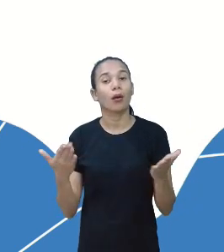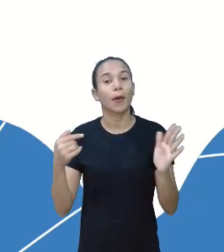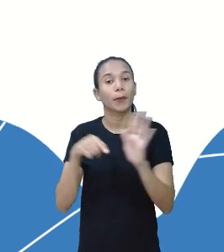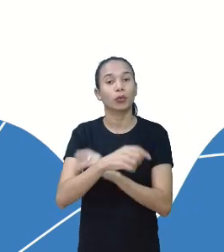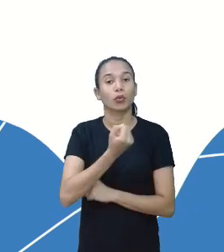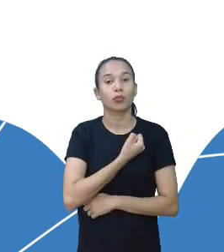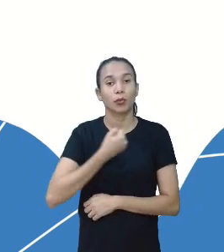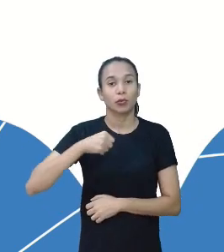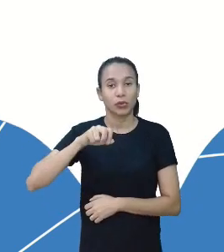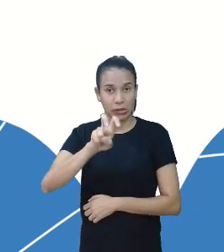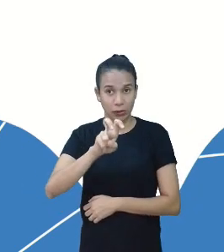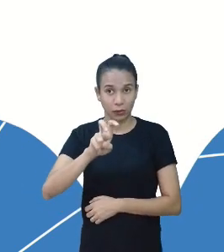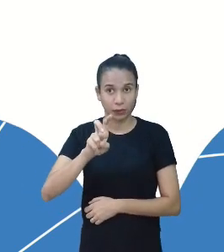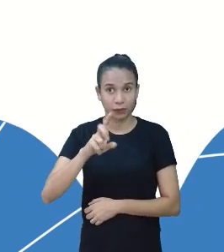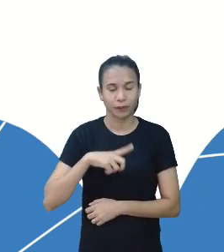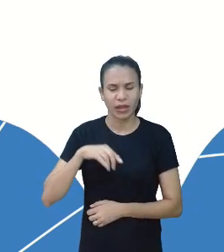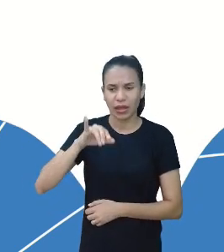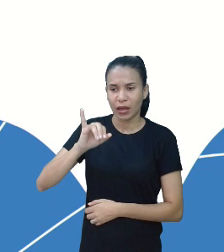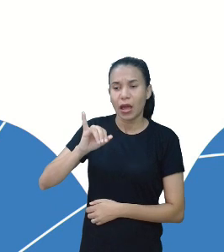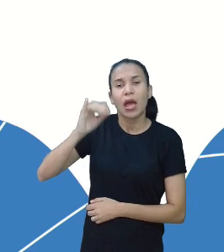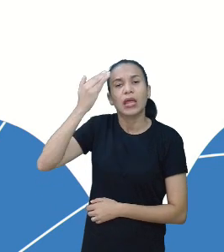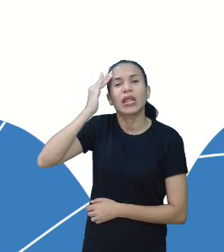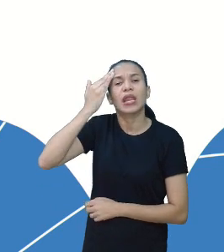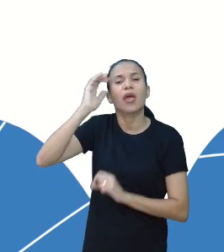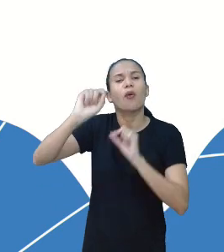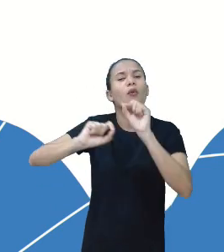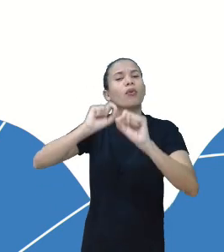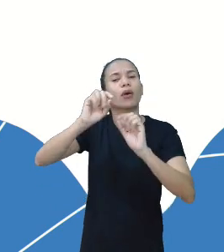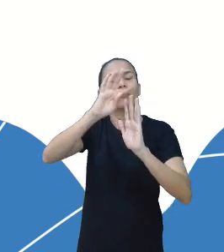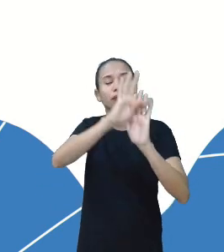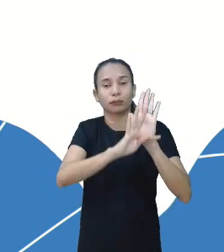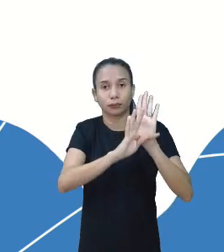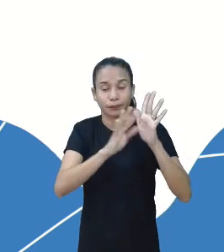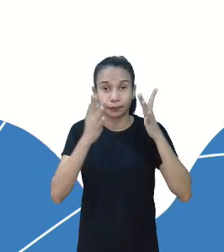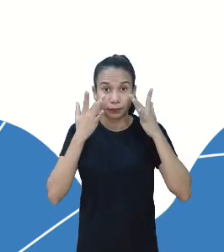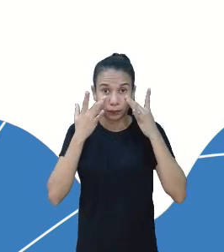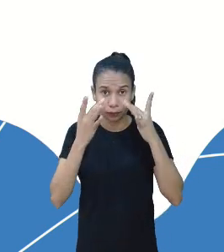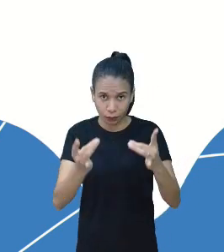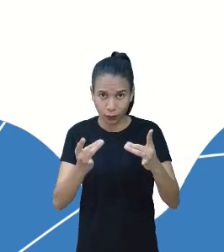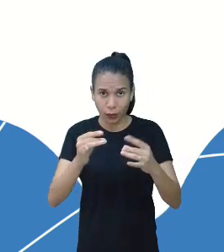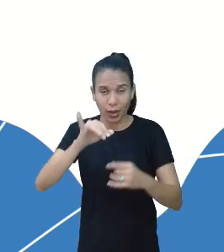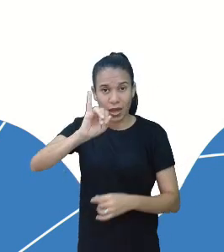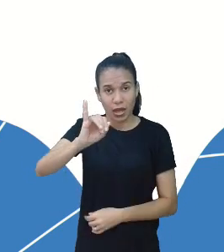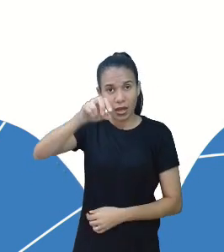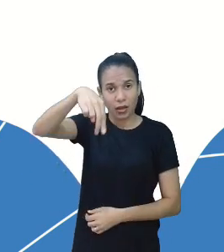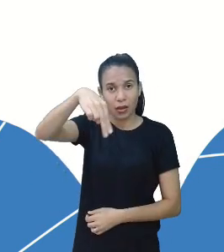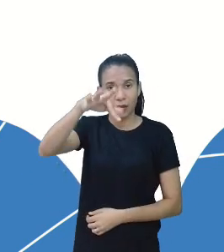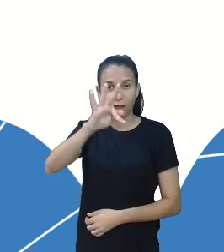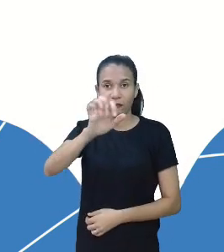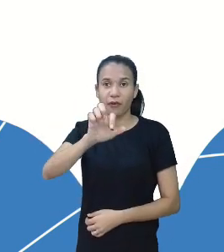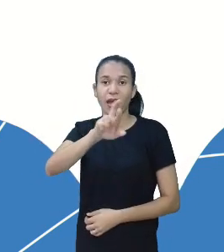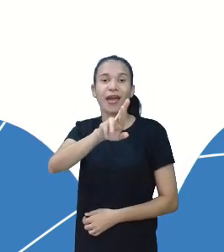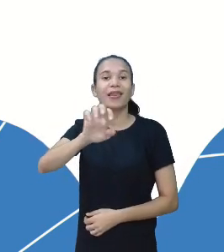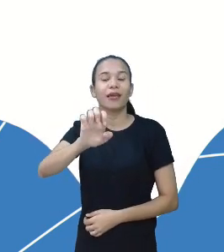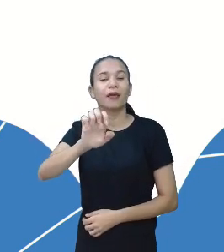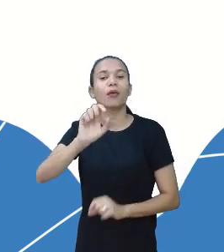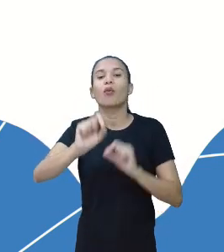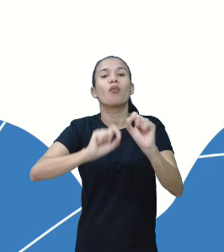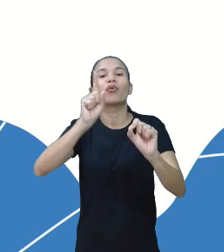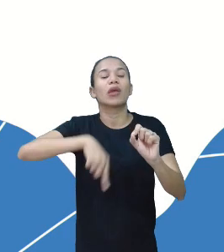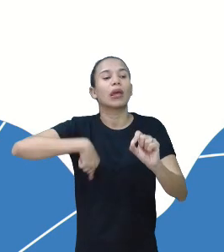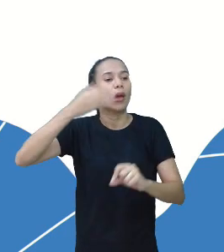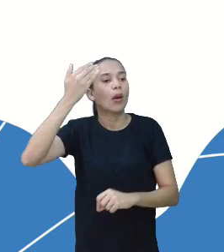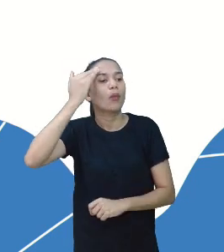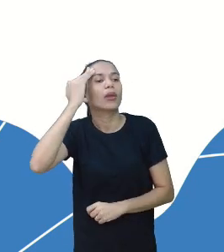questão número 5, infere-se desse texto. Preste atenção nessa palavra infere-se, ou seja, o que é que eu